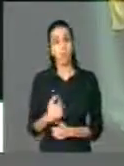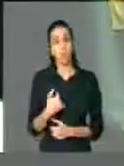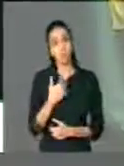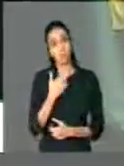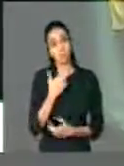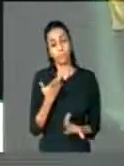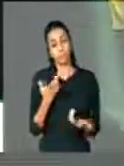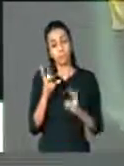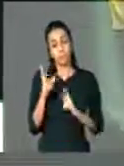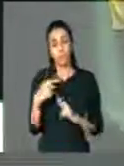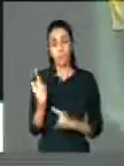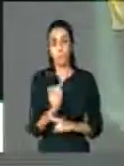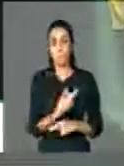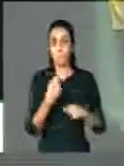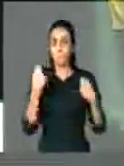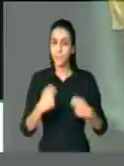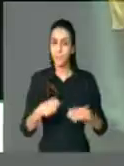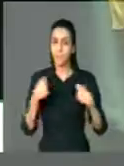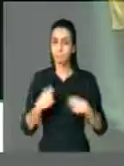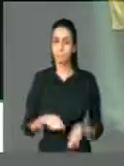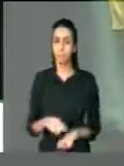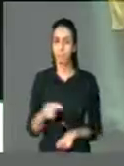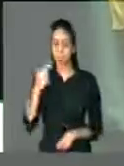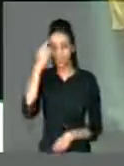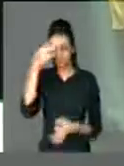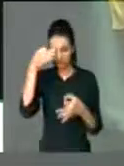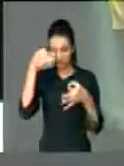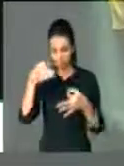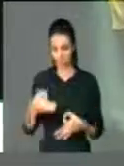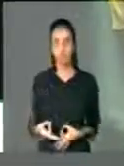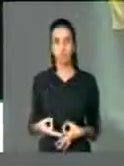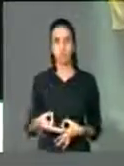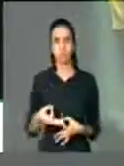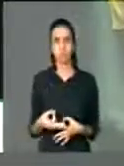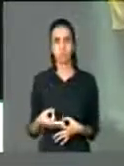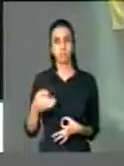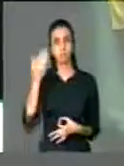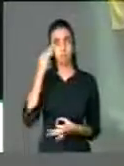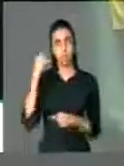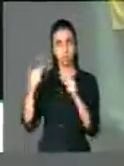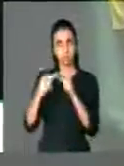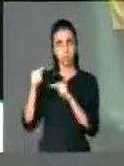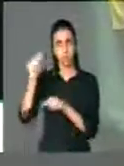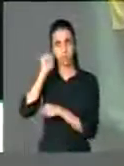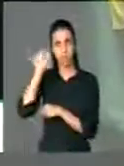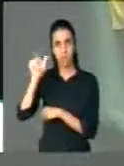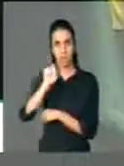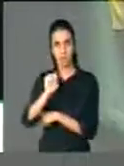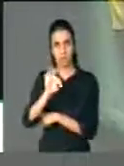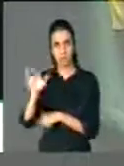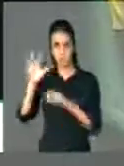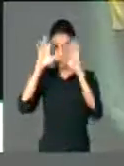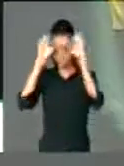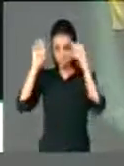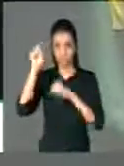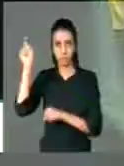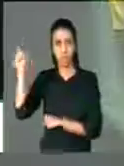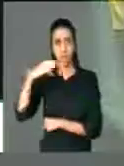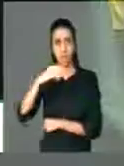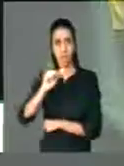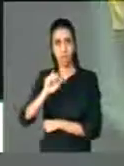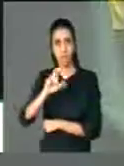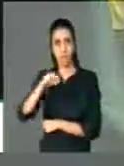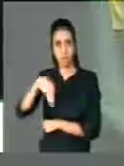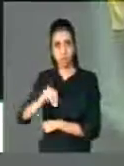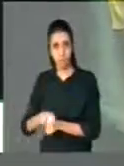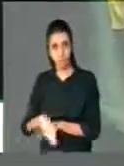tenha a sensatez de acompanhar a lucidez da ministra do Supremo Tribunal, nossa presidente, Carmen Lúcia,